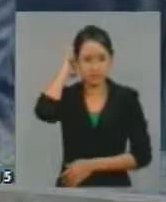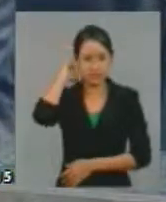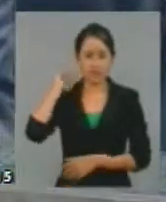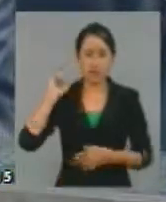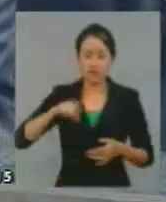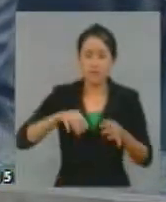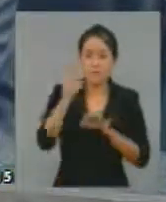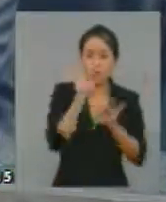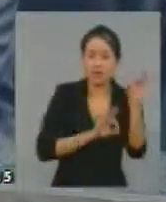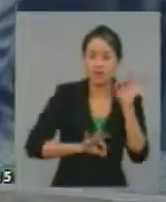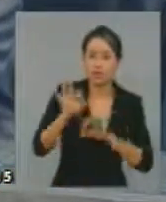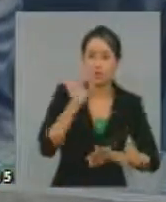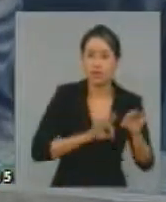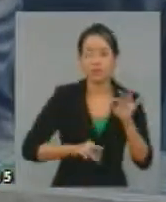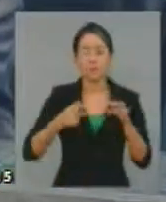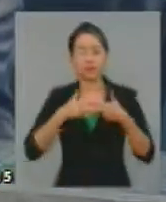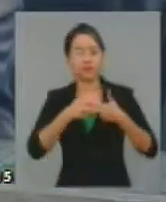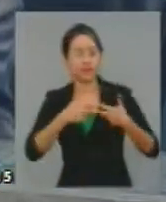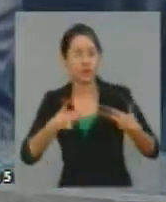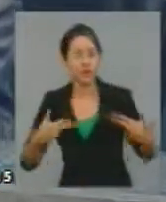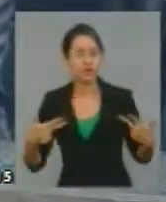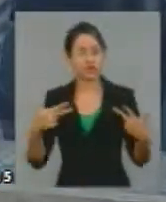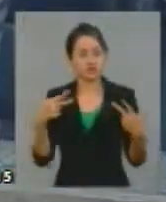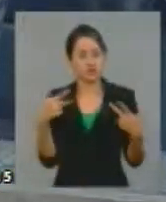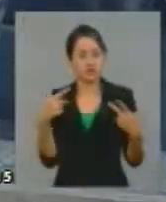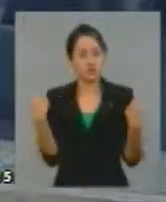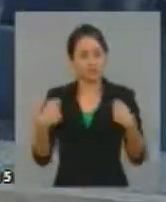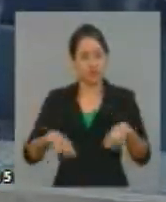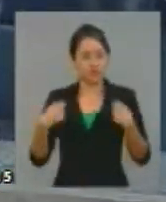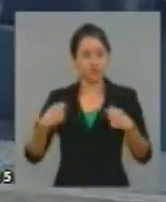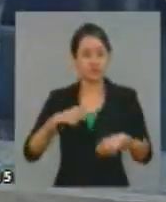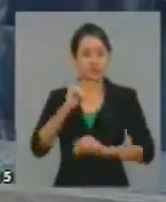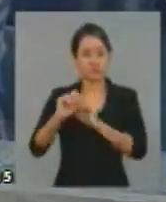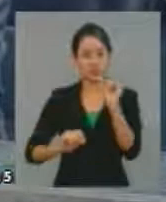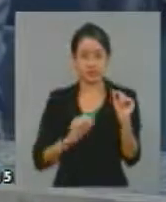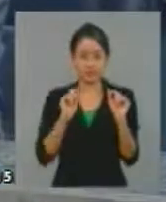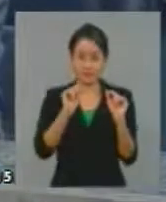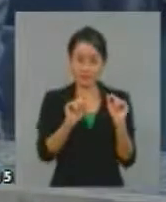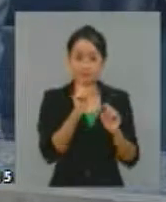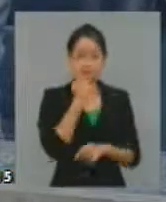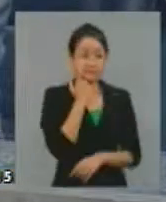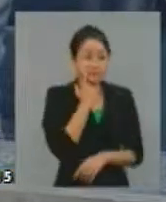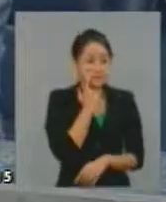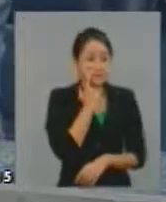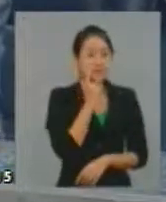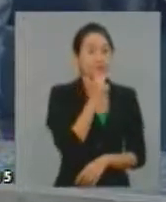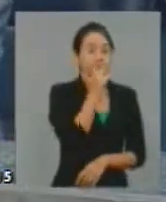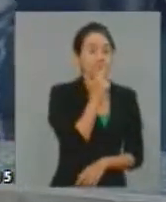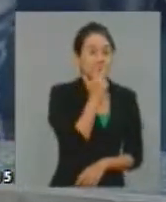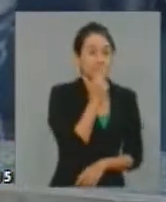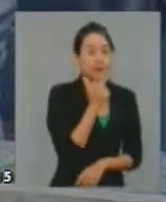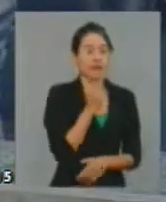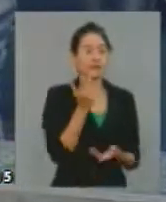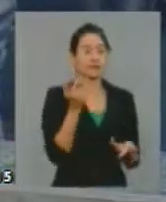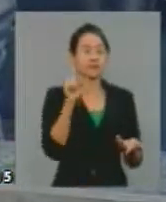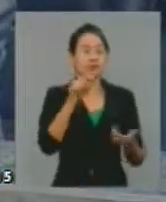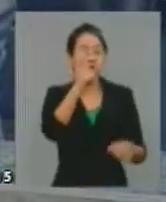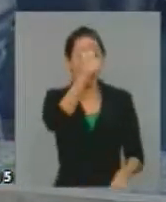no planejamento e nas ações que devem ser atribuídas ao